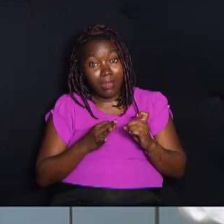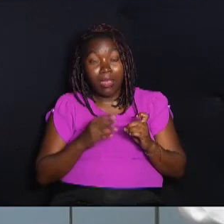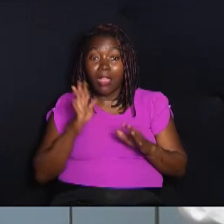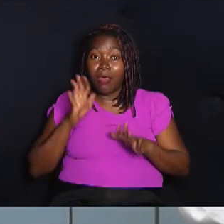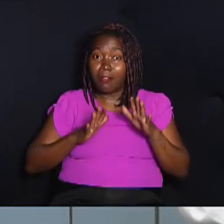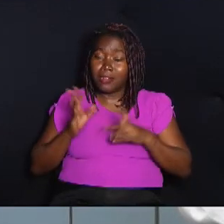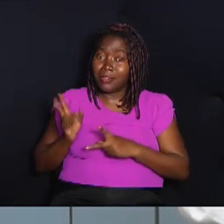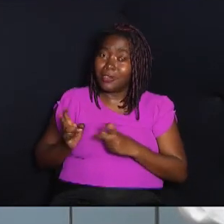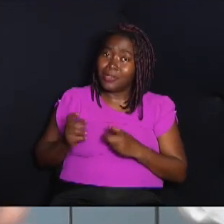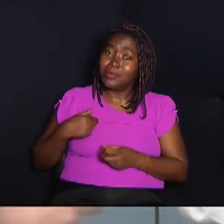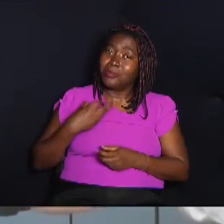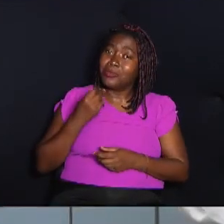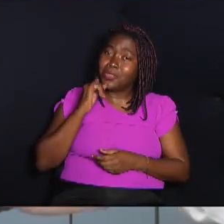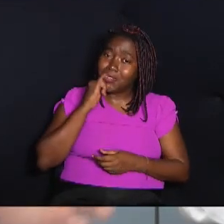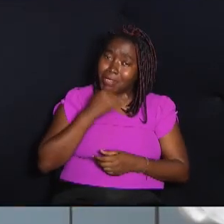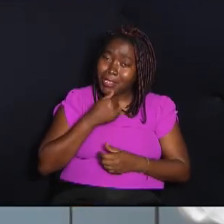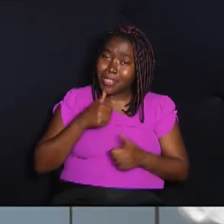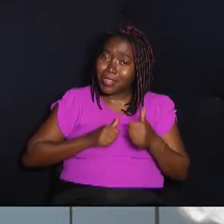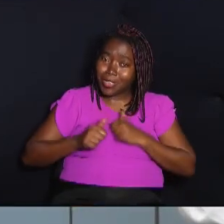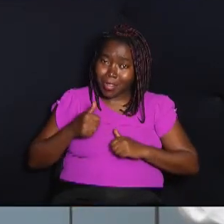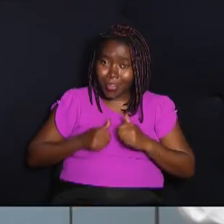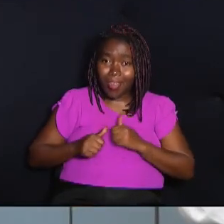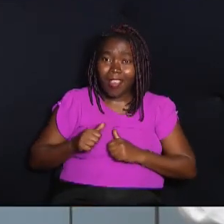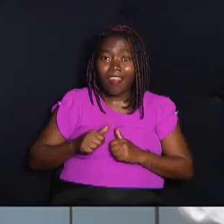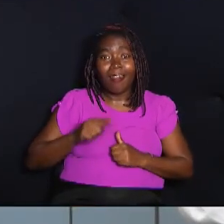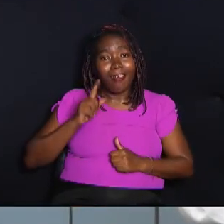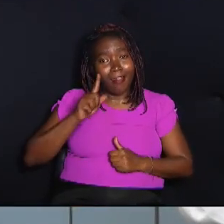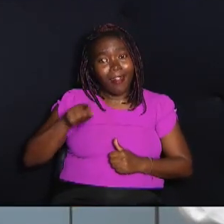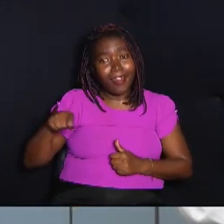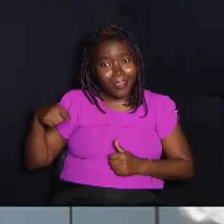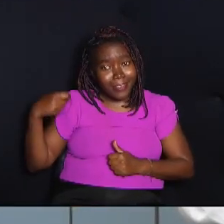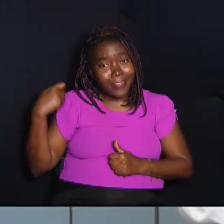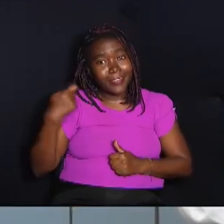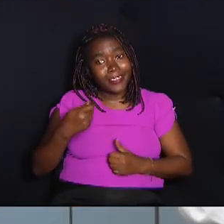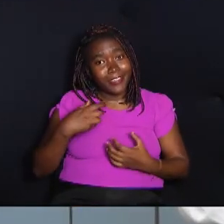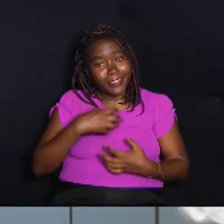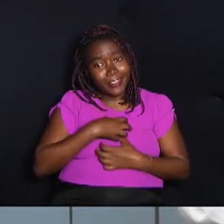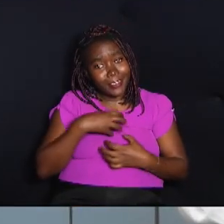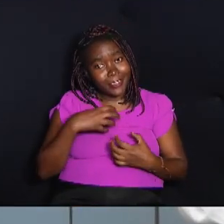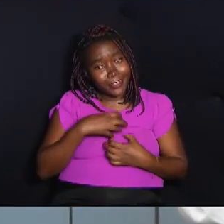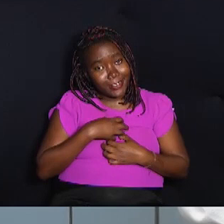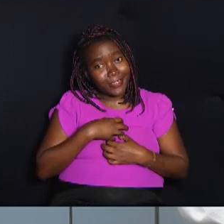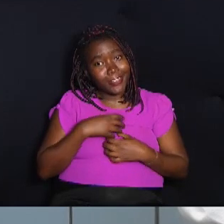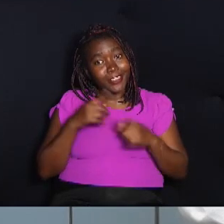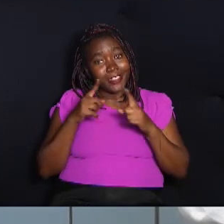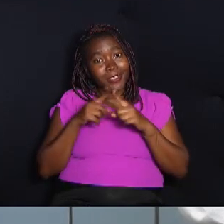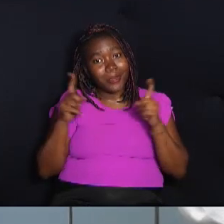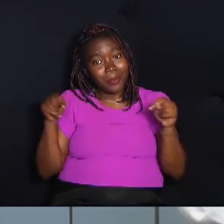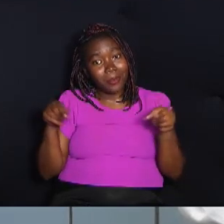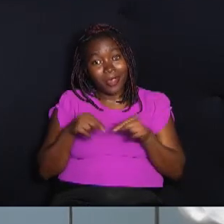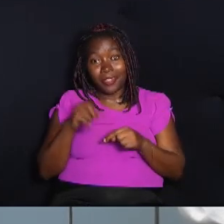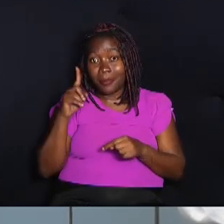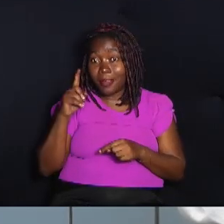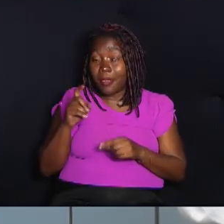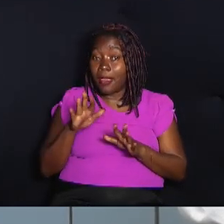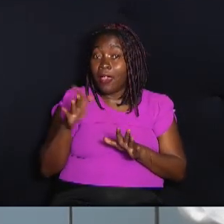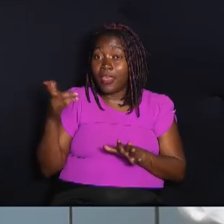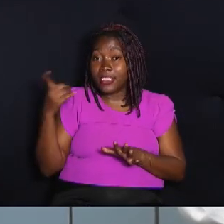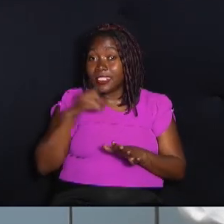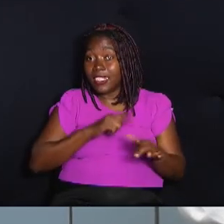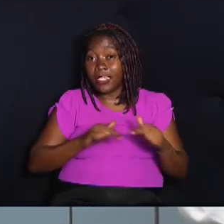pouco triste, angustiado, é um sinal, um sintoma, né, de um quadro depressivo. Mas a gente consegue